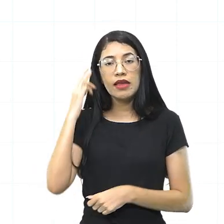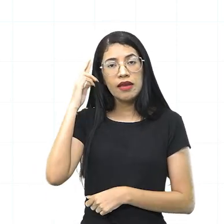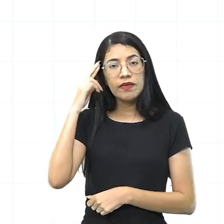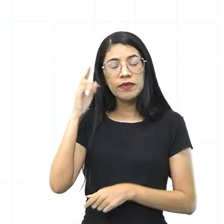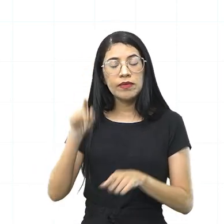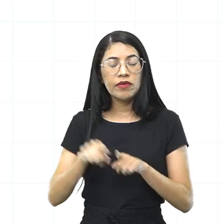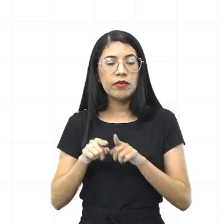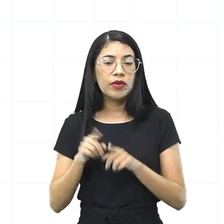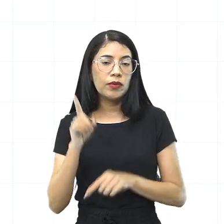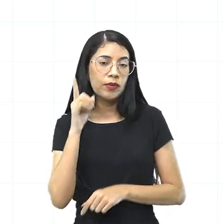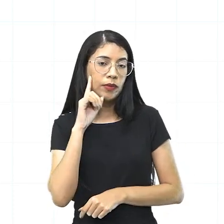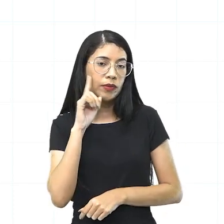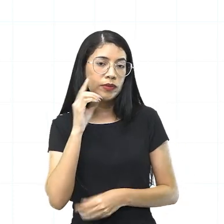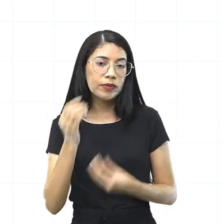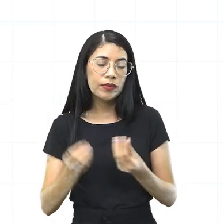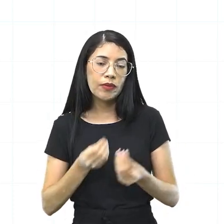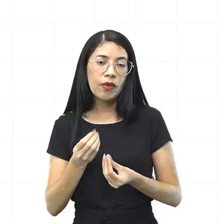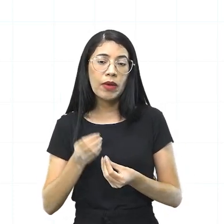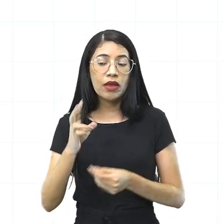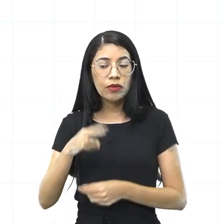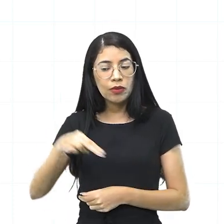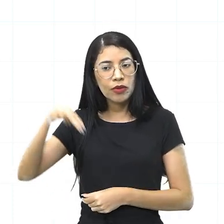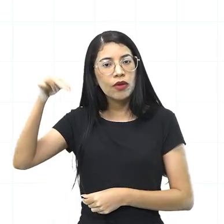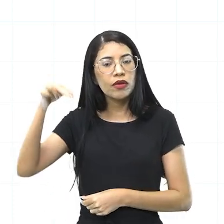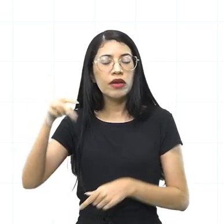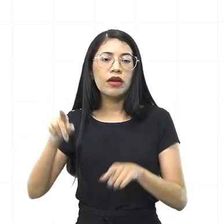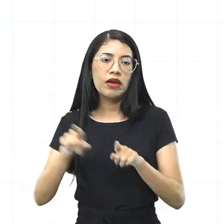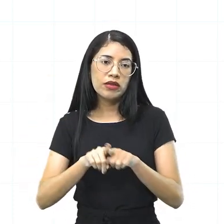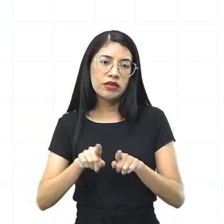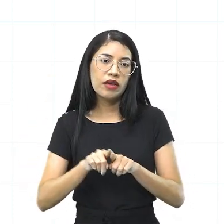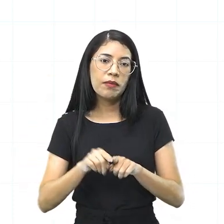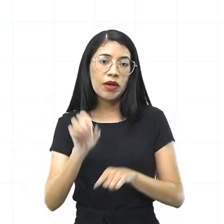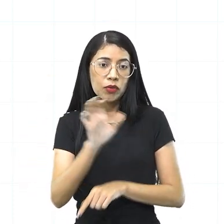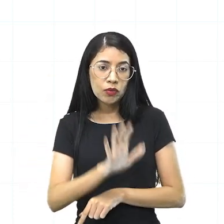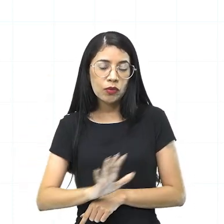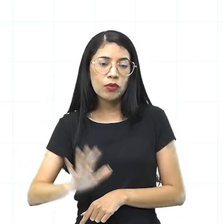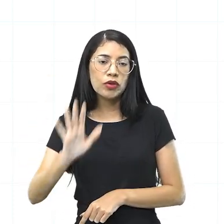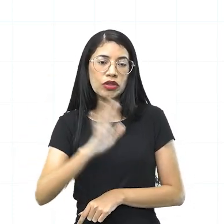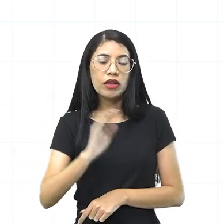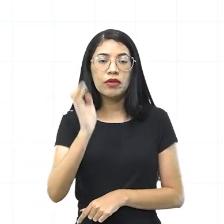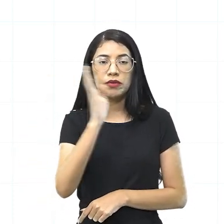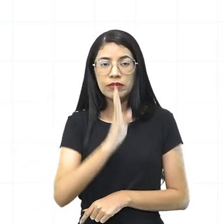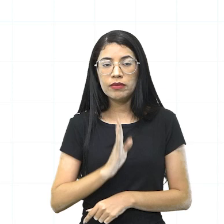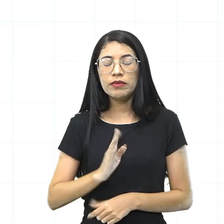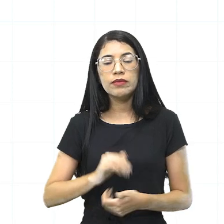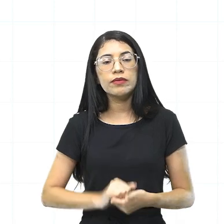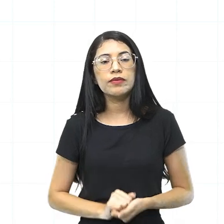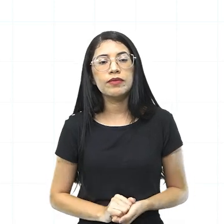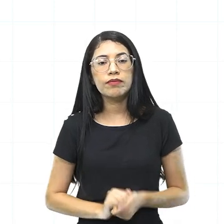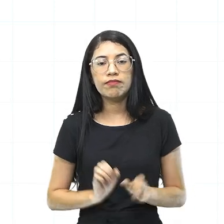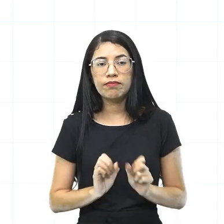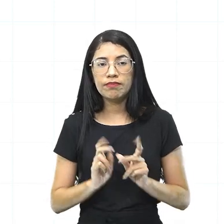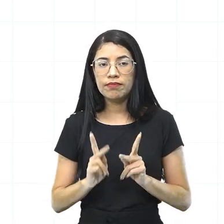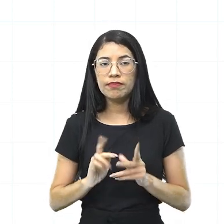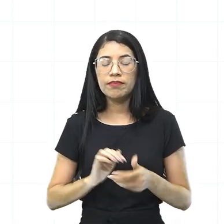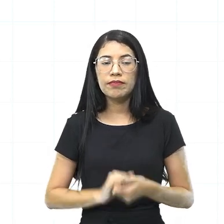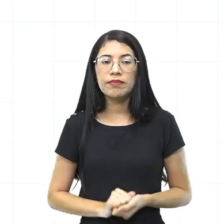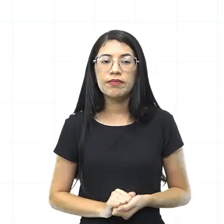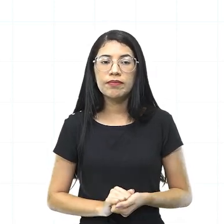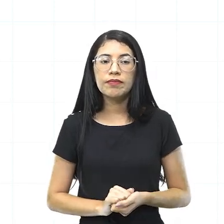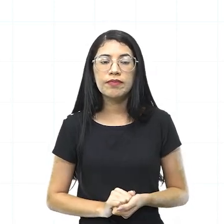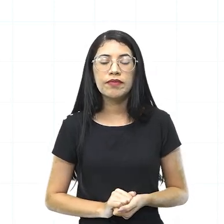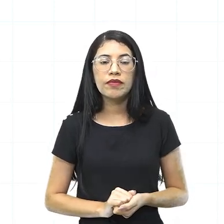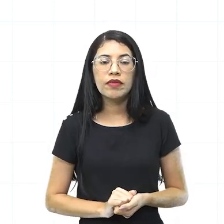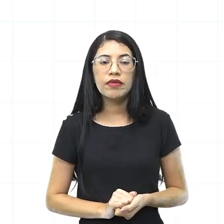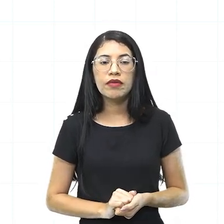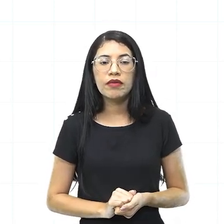do cotidiano, não só lá do Nordeste, mas como de um todo. Tá certo, gente? Muito